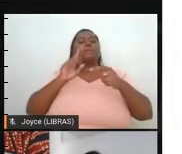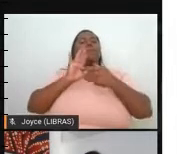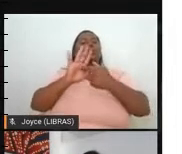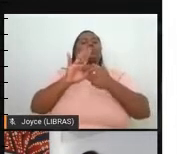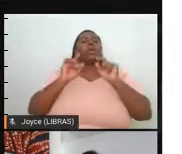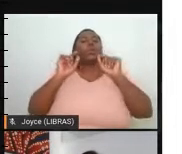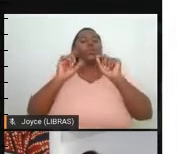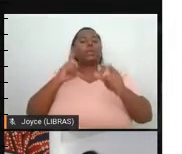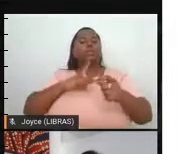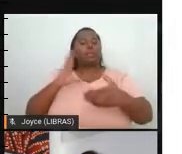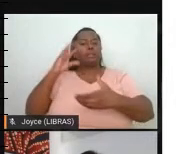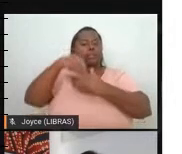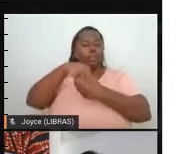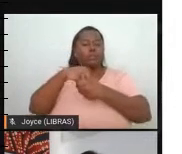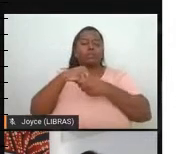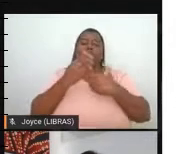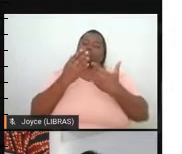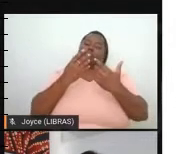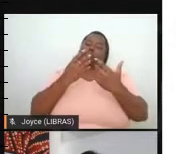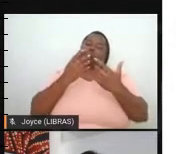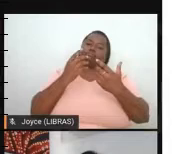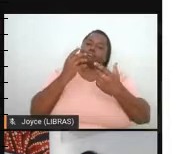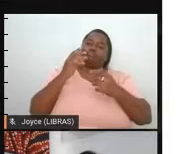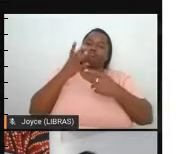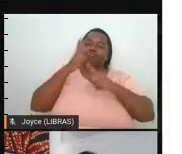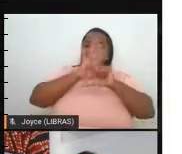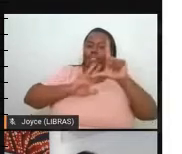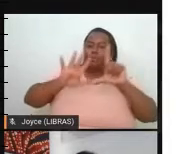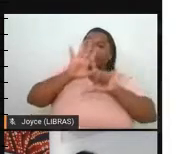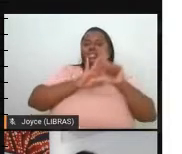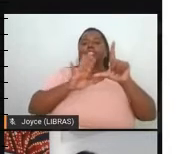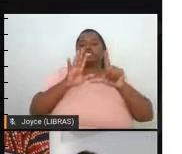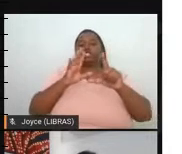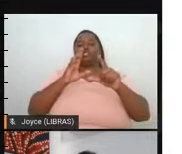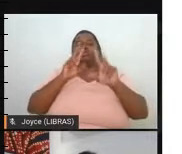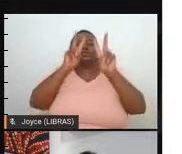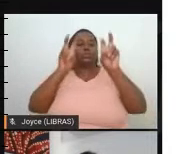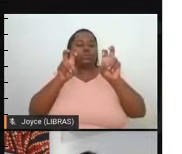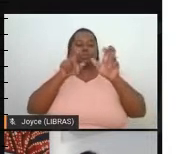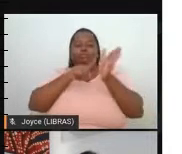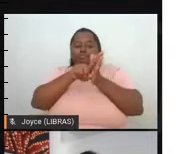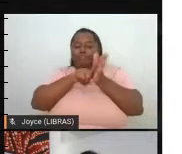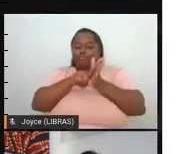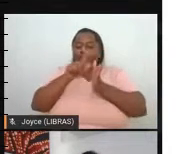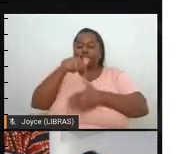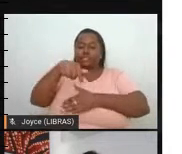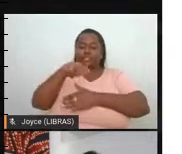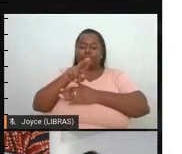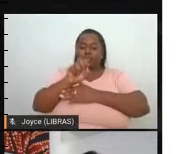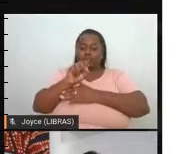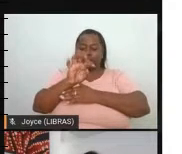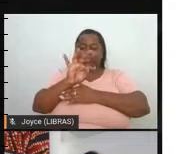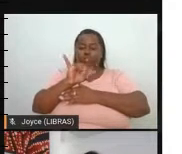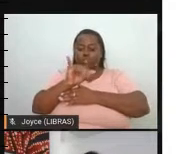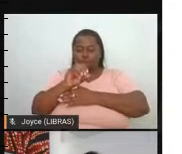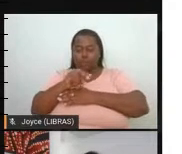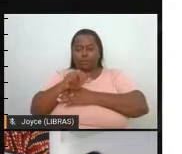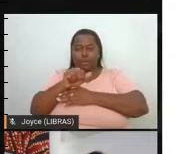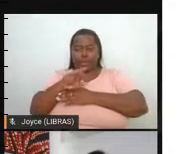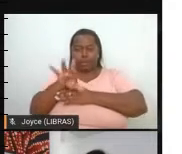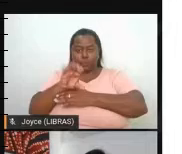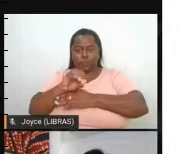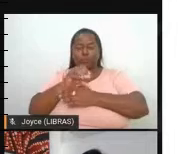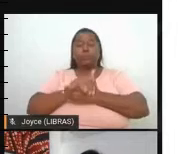que pode ser feito com este questionário, tá? Esse aqui é um exemplo de uma questão que a